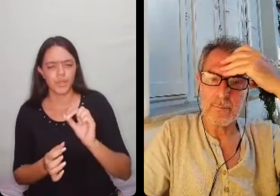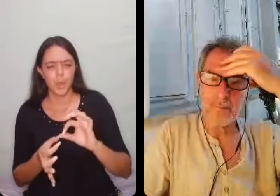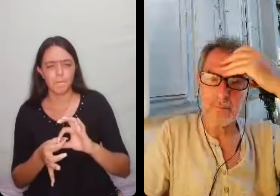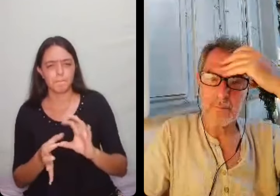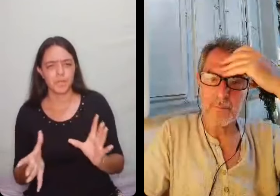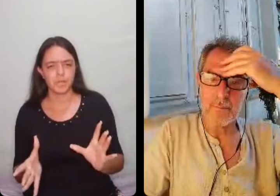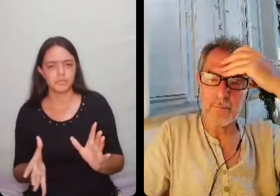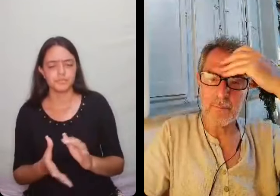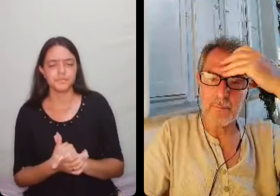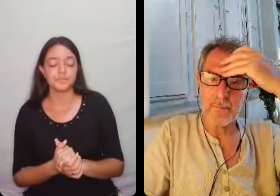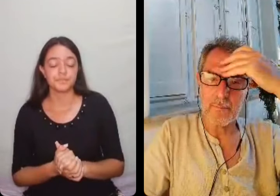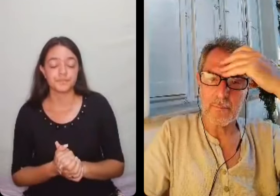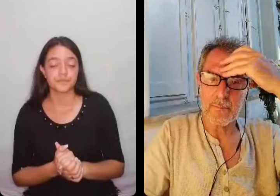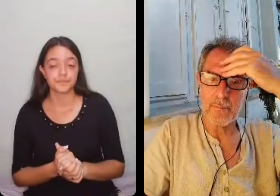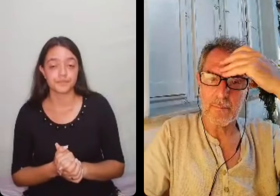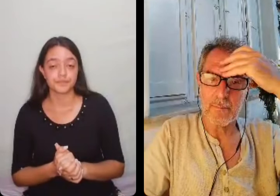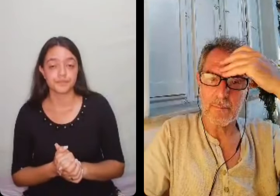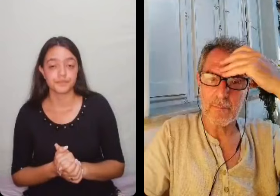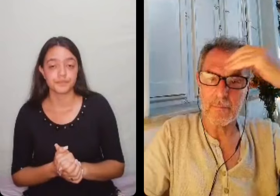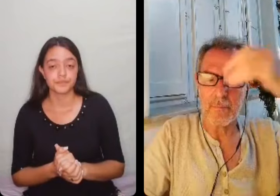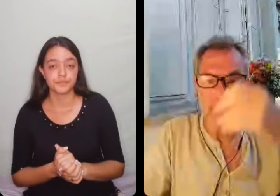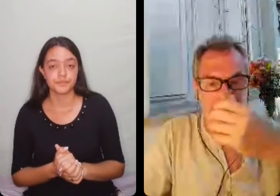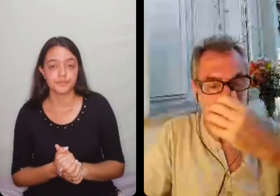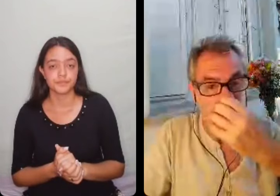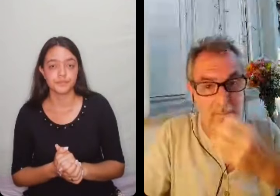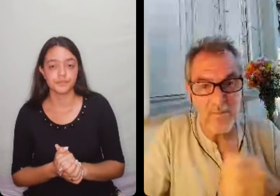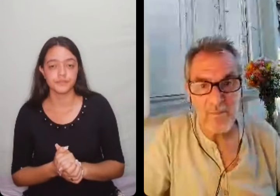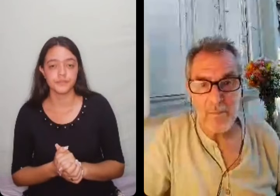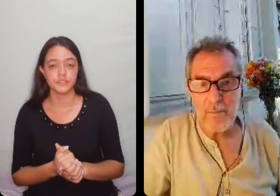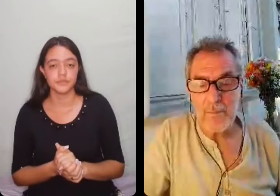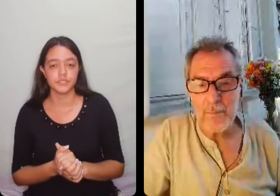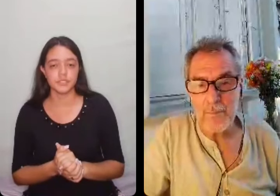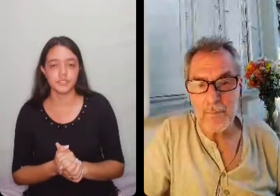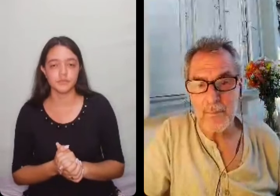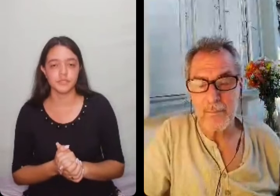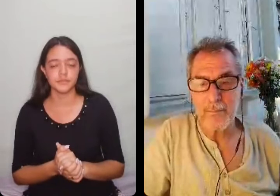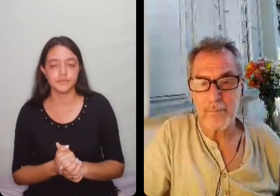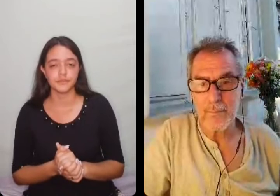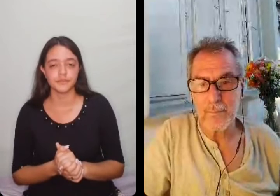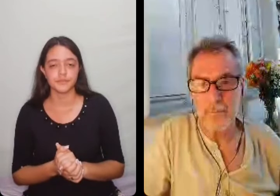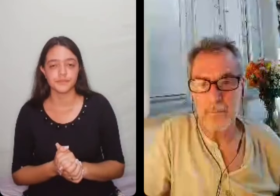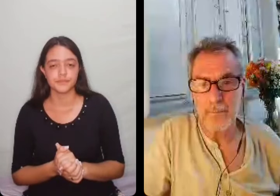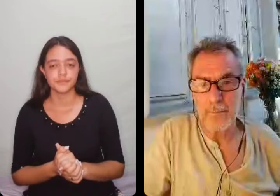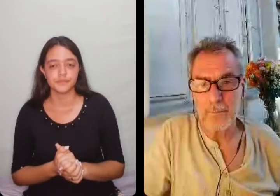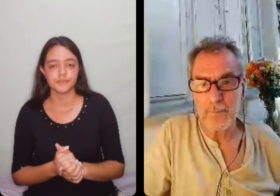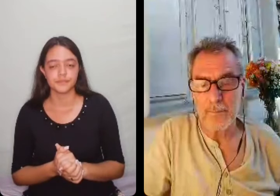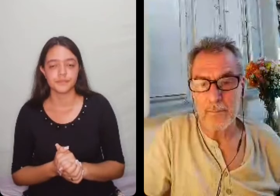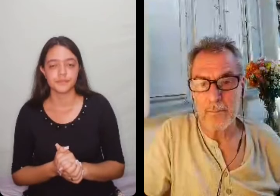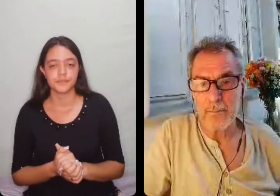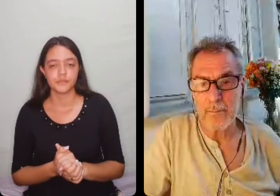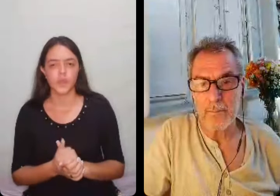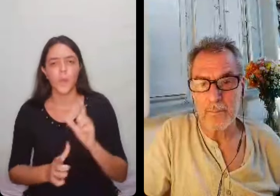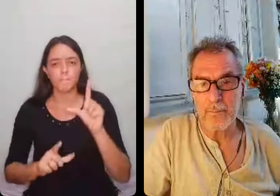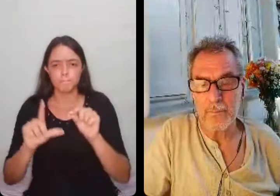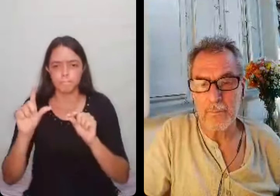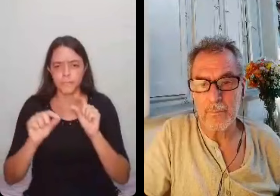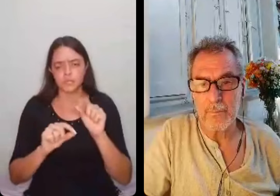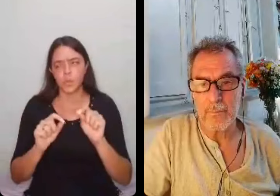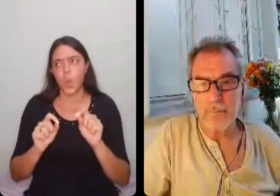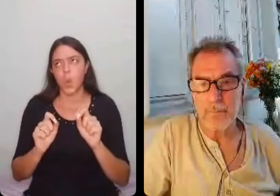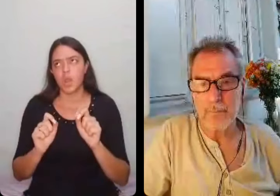vivo, enfim. E isso foi... Mas foi uma escolha. gente poderia, né? Escolher,